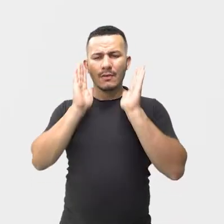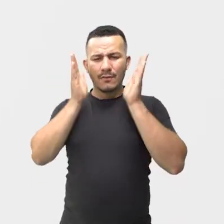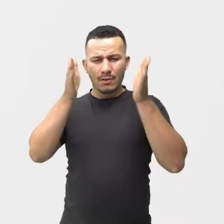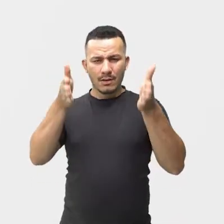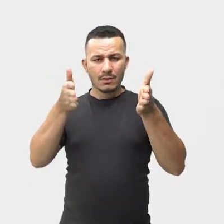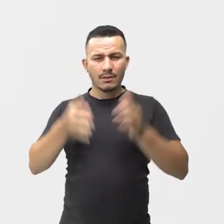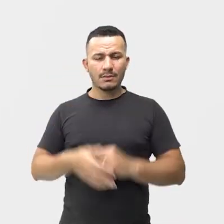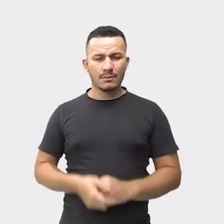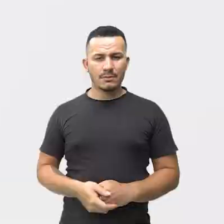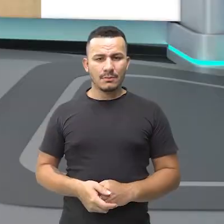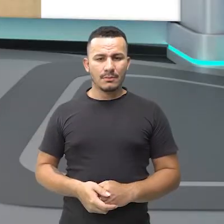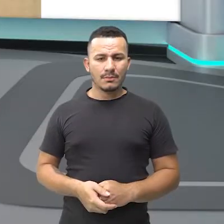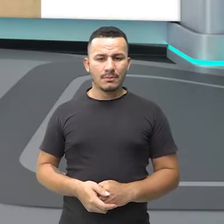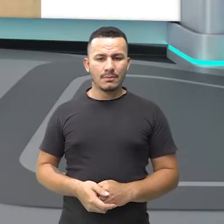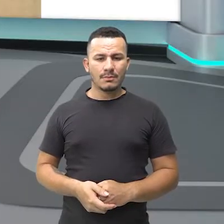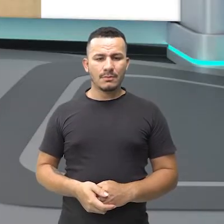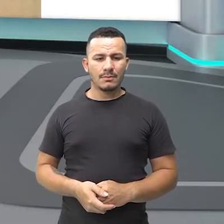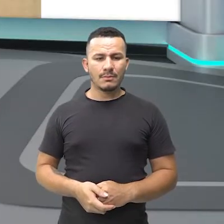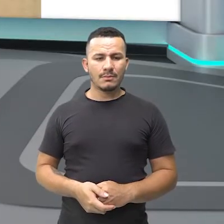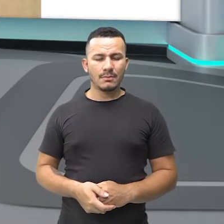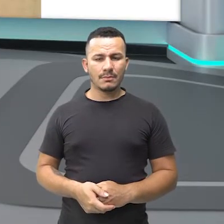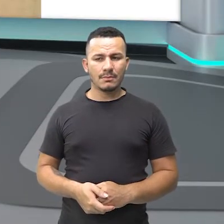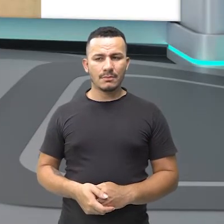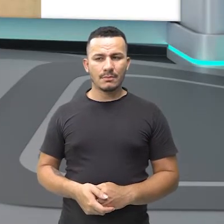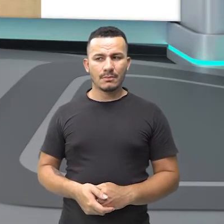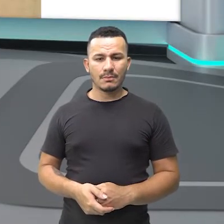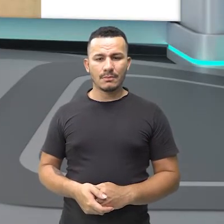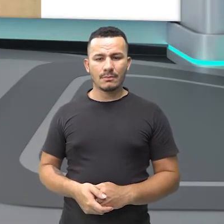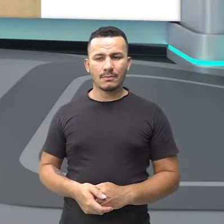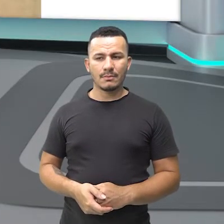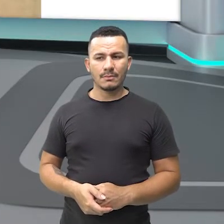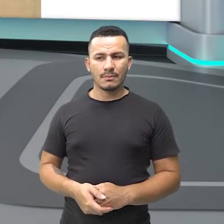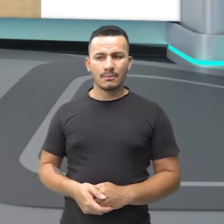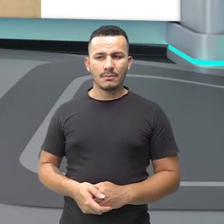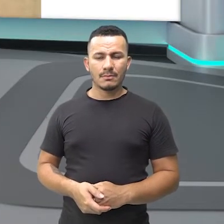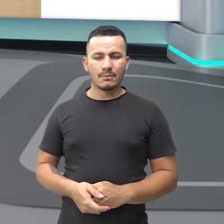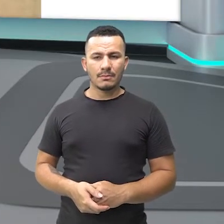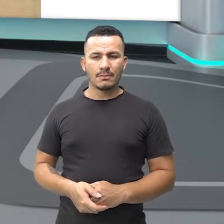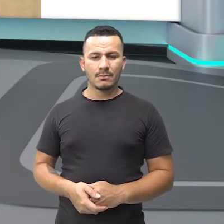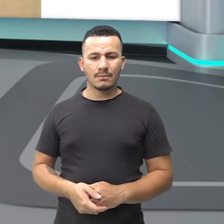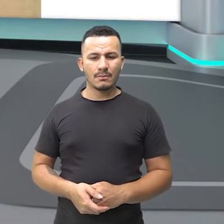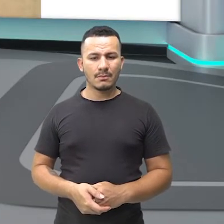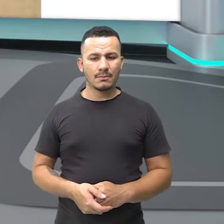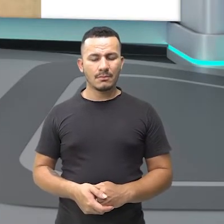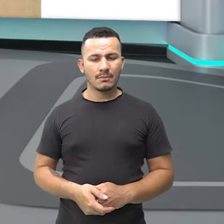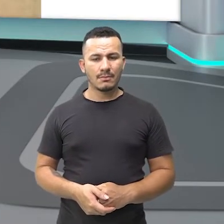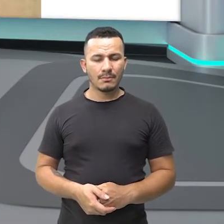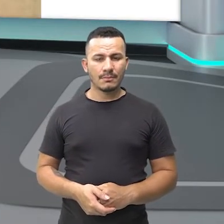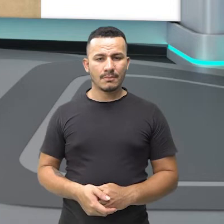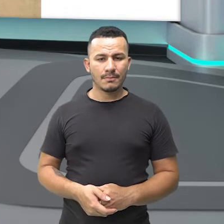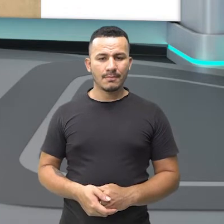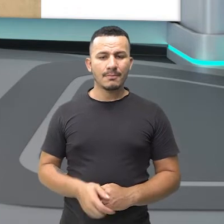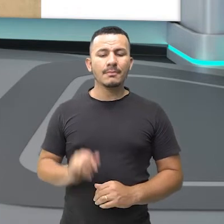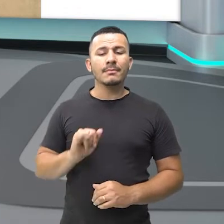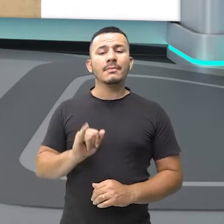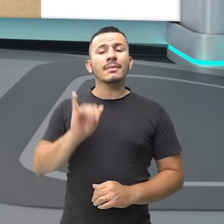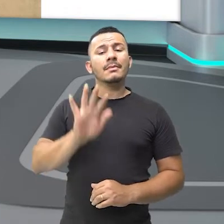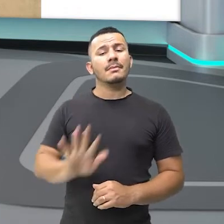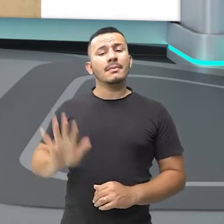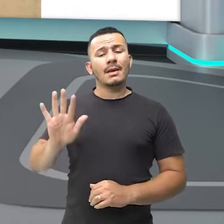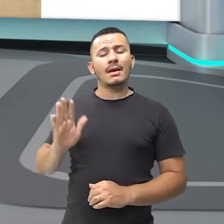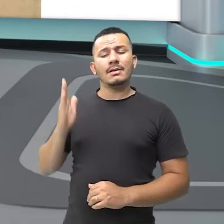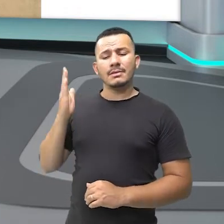da frontalidade. Bem, como vocês podem ver aqui na imagem, o que é a lei